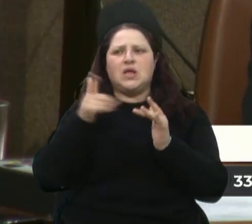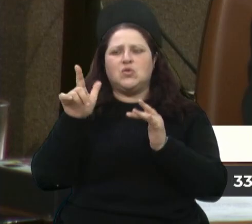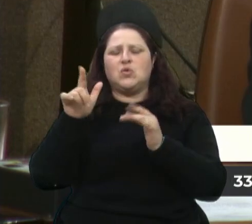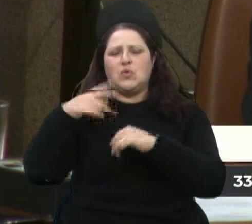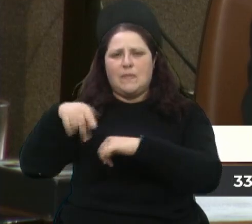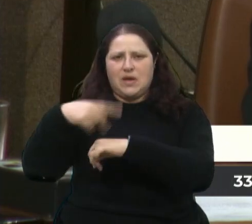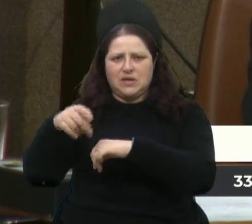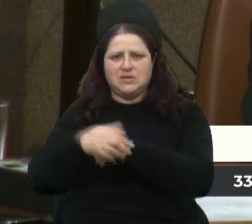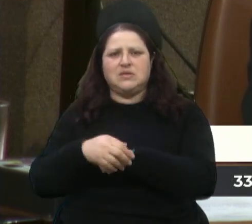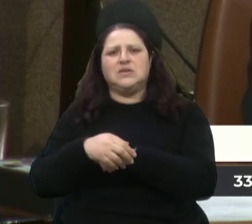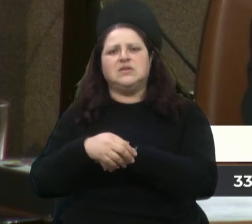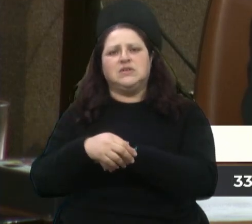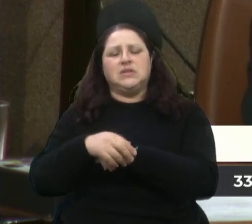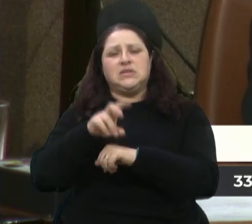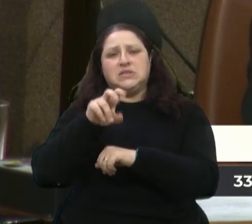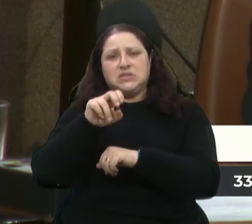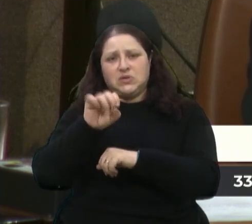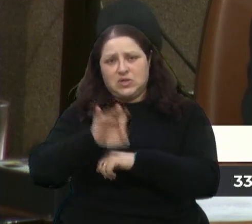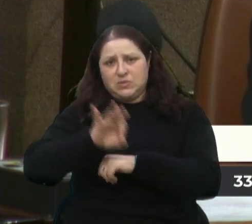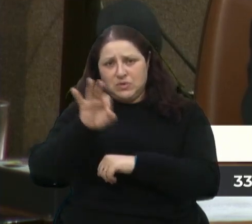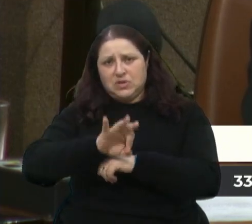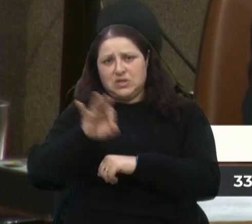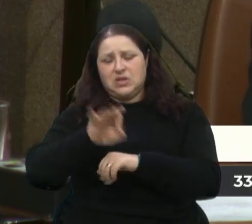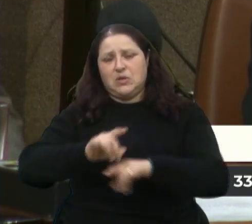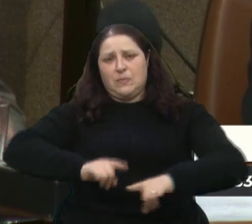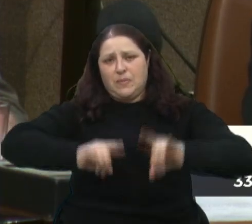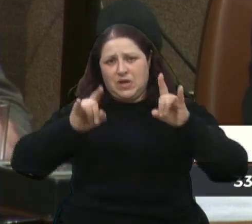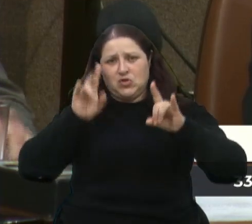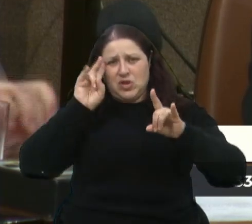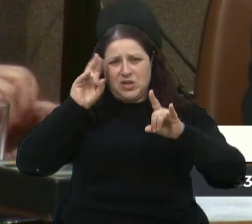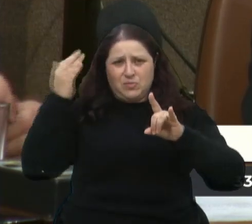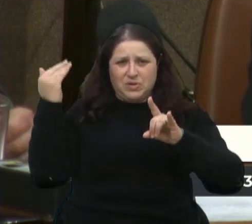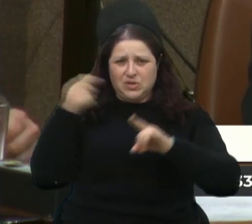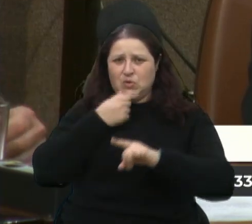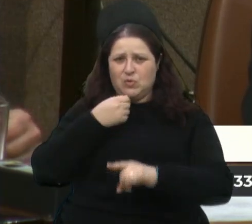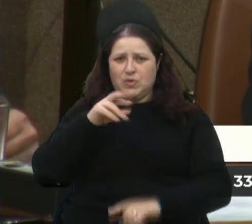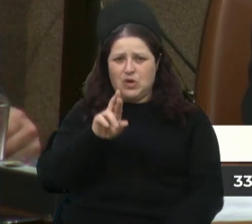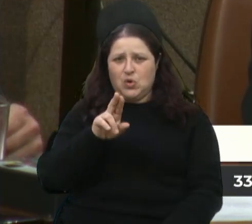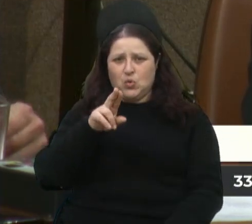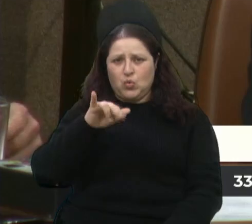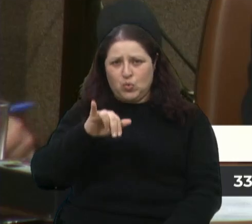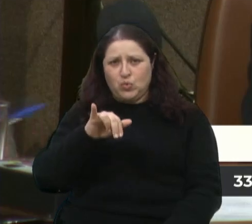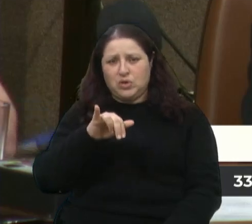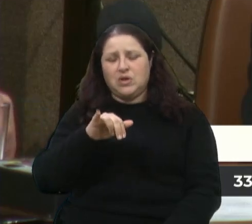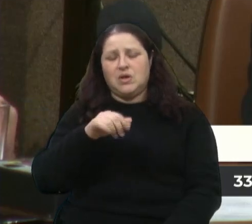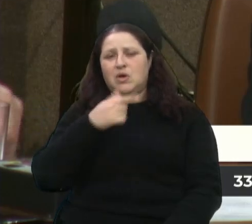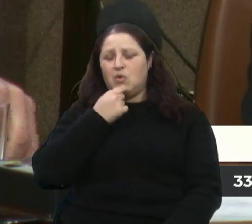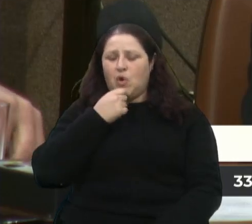dos prédios, eu lembro da época do Rui Pauletti, era uma época de construir bloco.